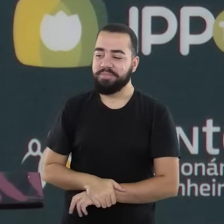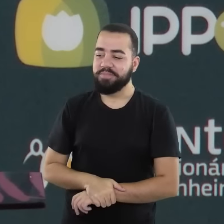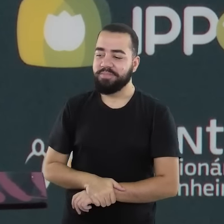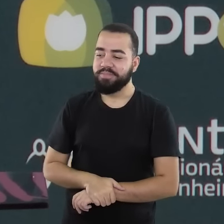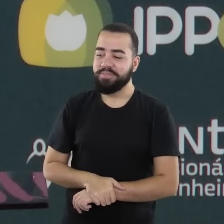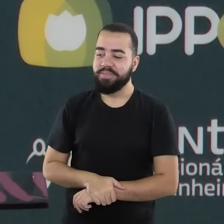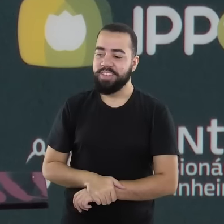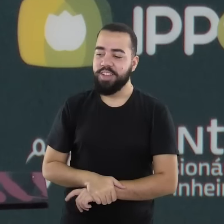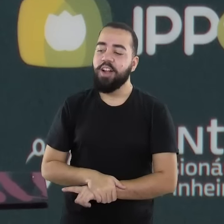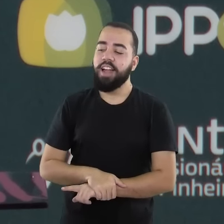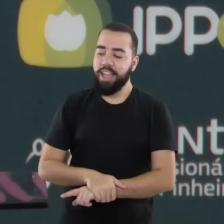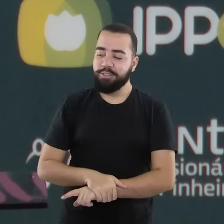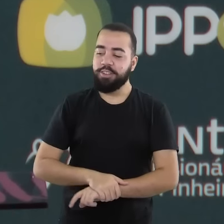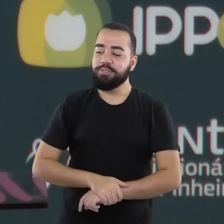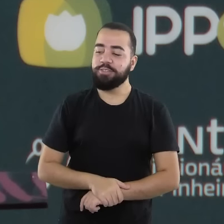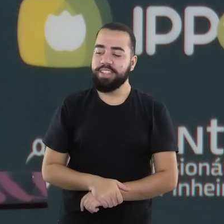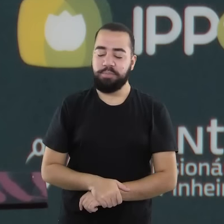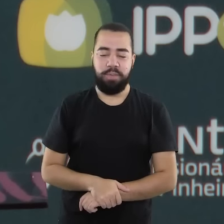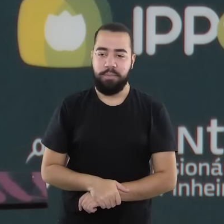Porque a oração